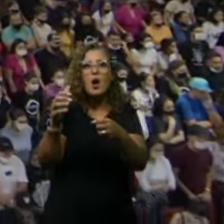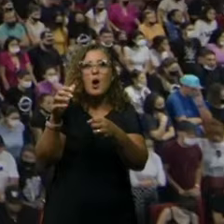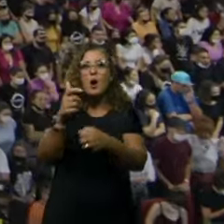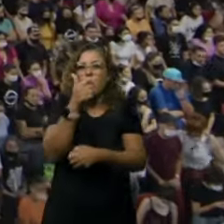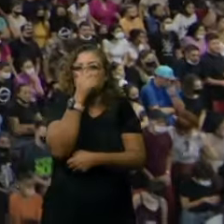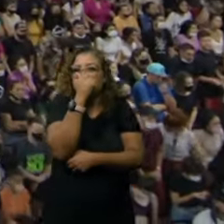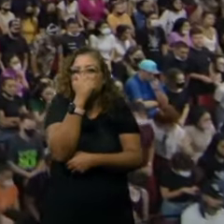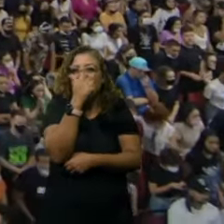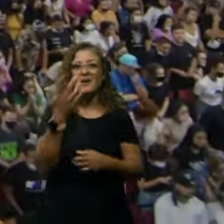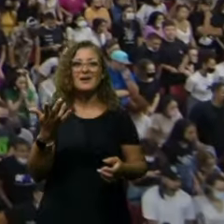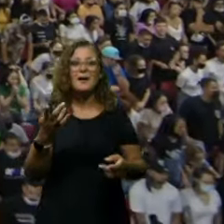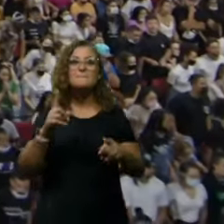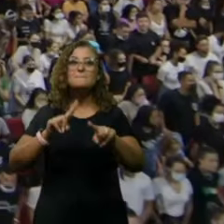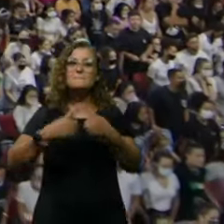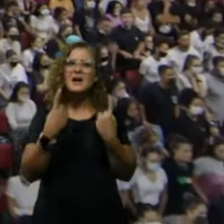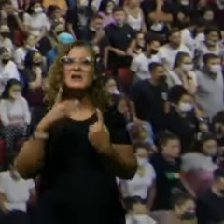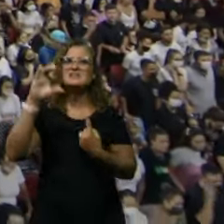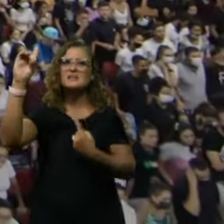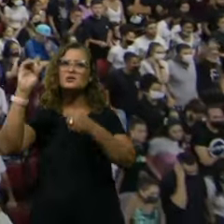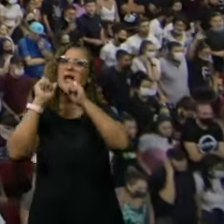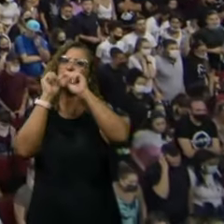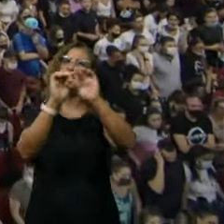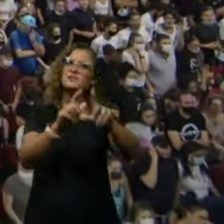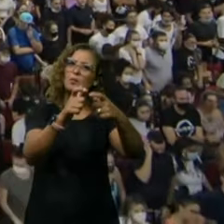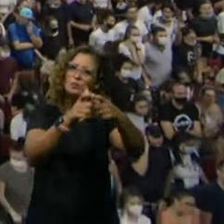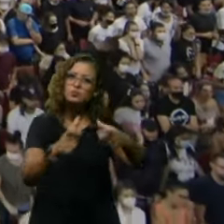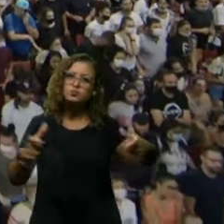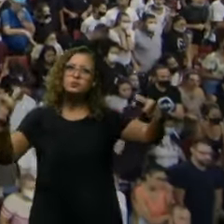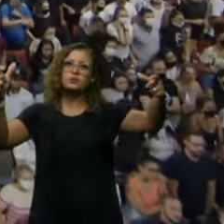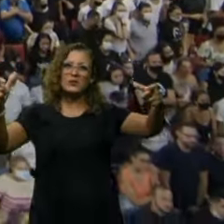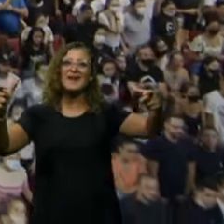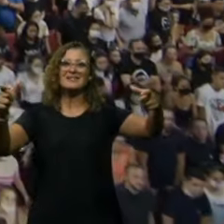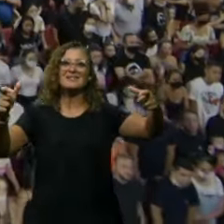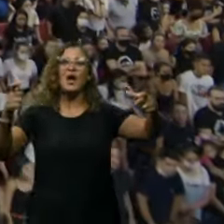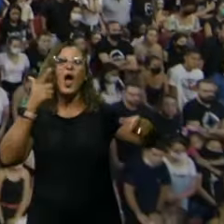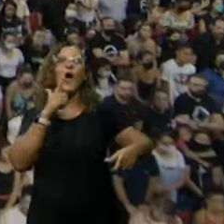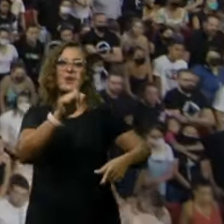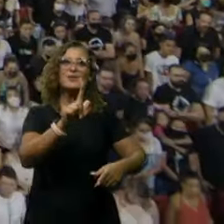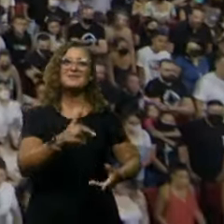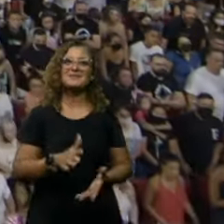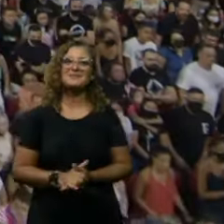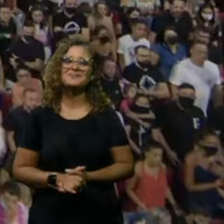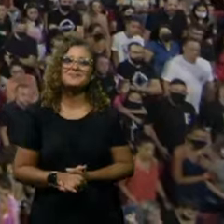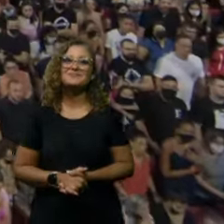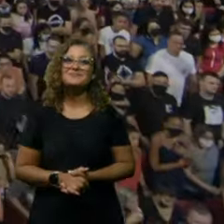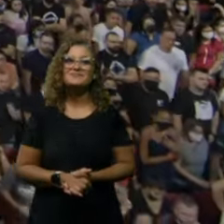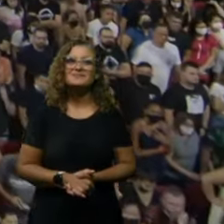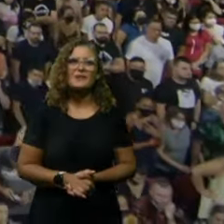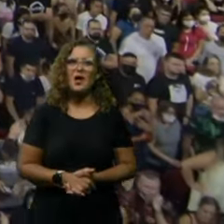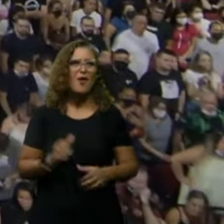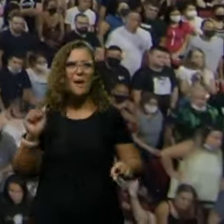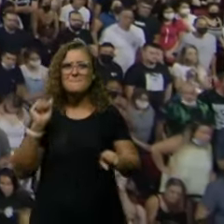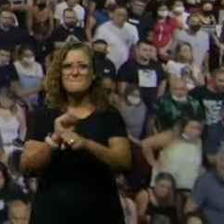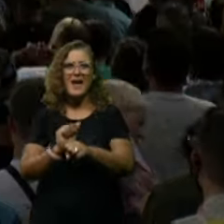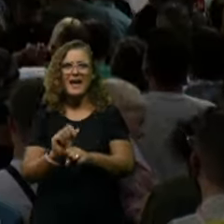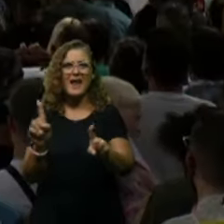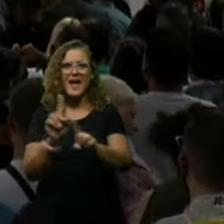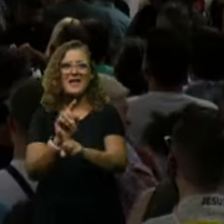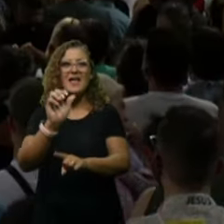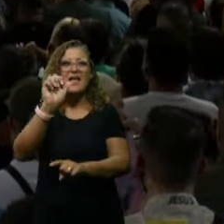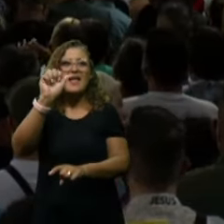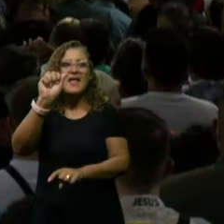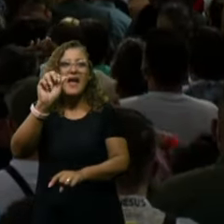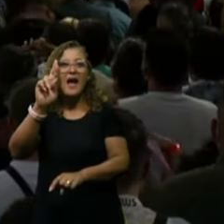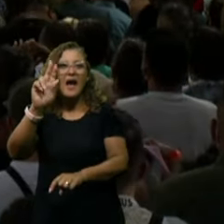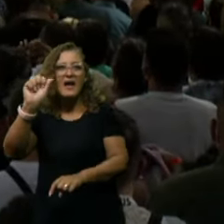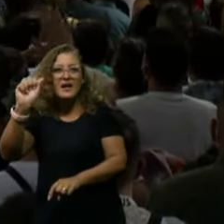demais Deus da estrutura ela vai sempre ar ela vai ser criar ela vai ser um criar nós não vamos parar em Amã nós vamos